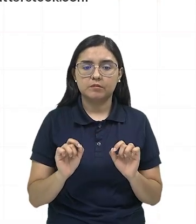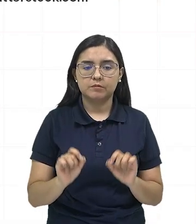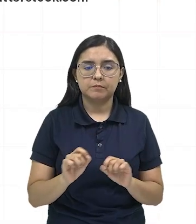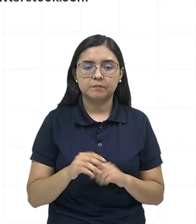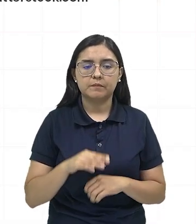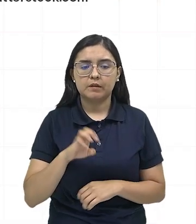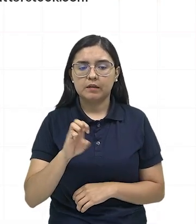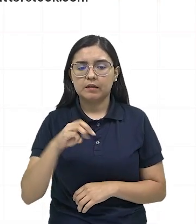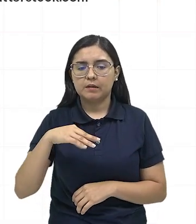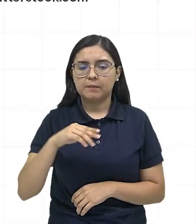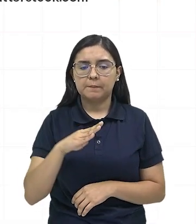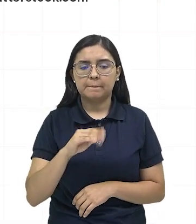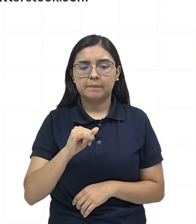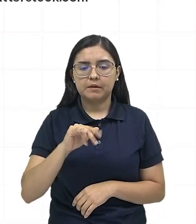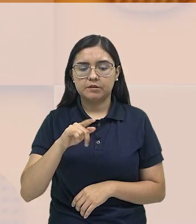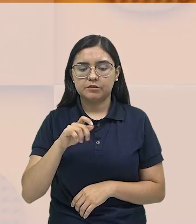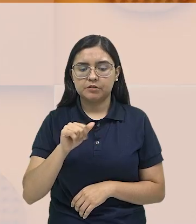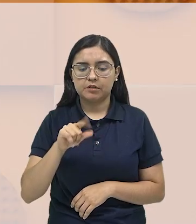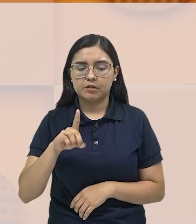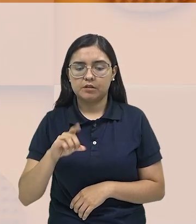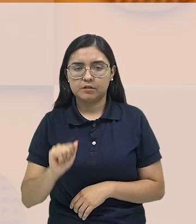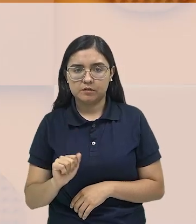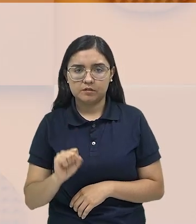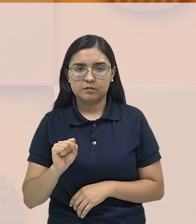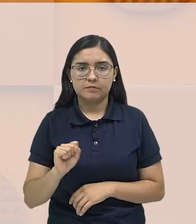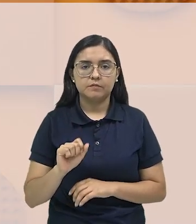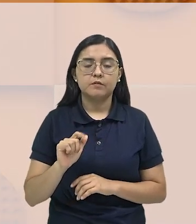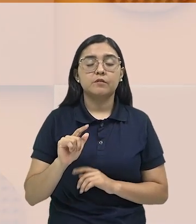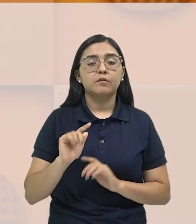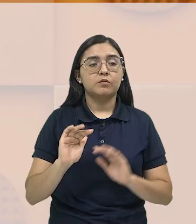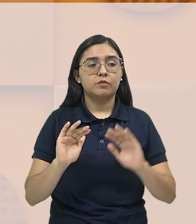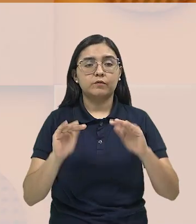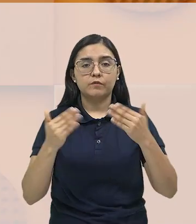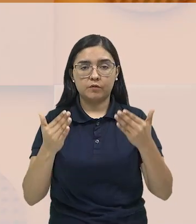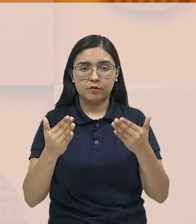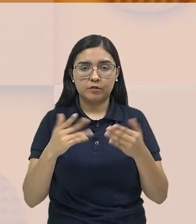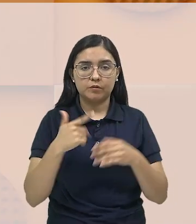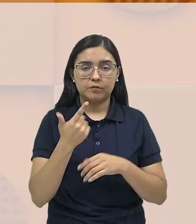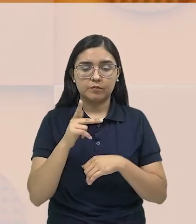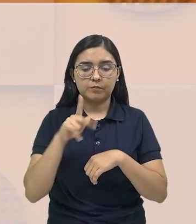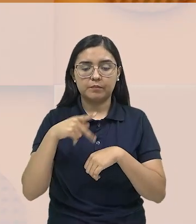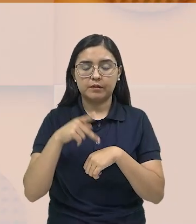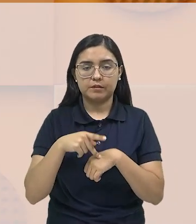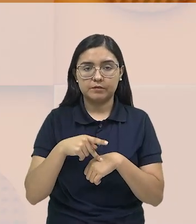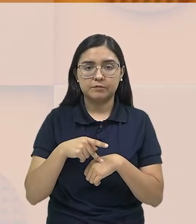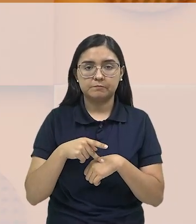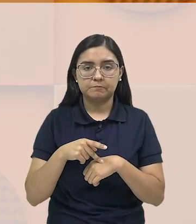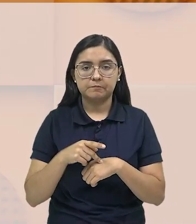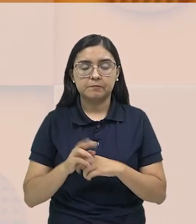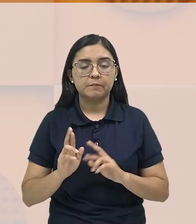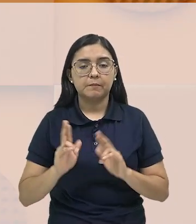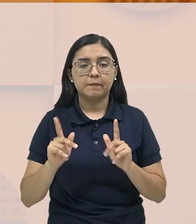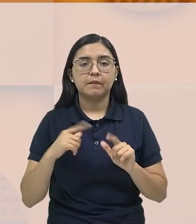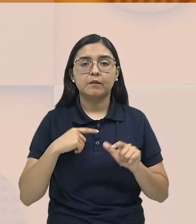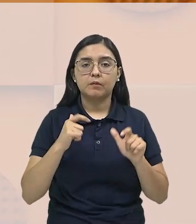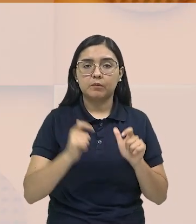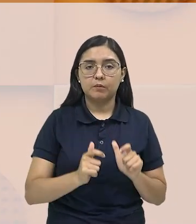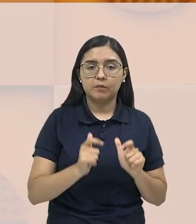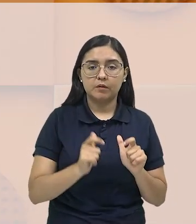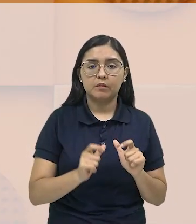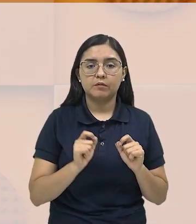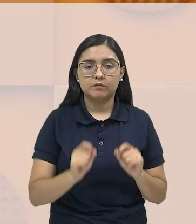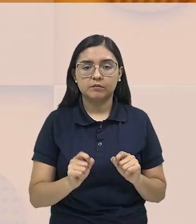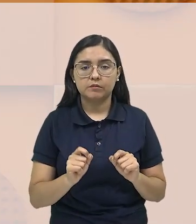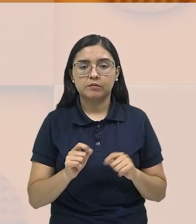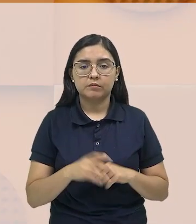uma embaixada ou um consulado de outro país, mesmo estando, né, em um país diferente, é um local onde se